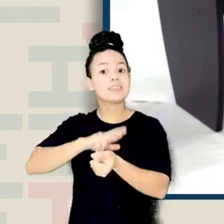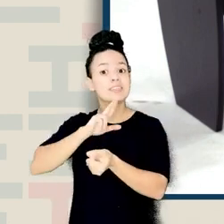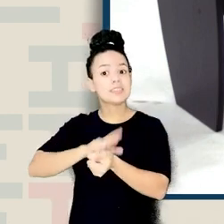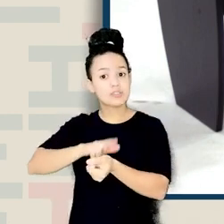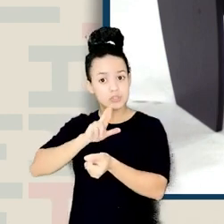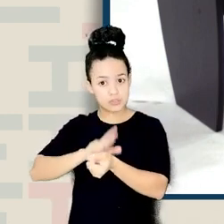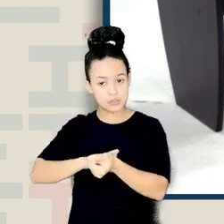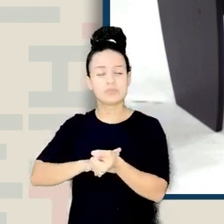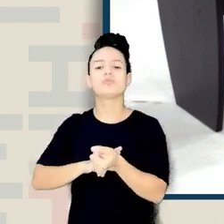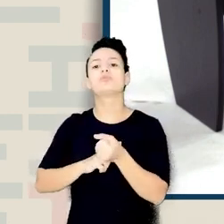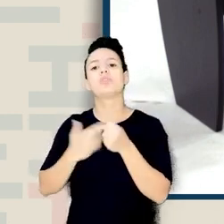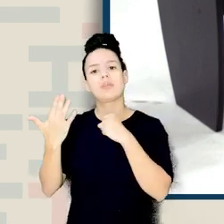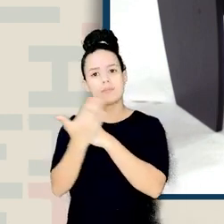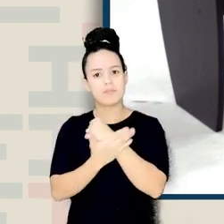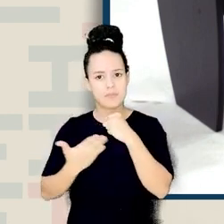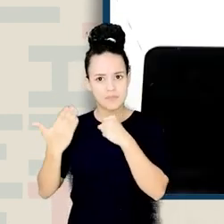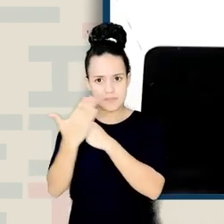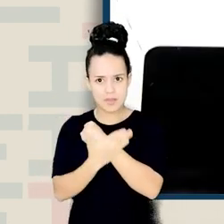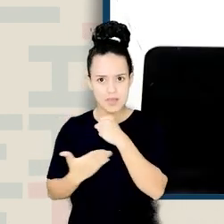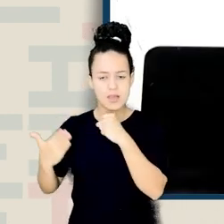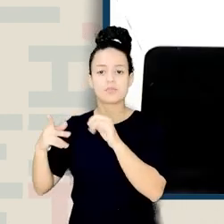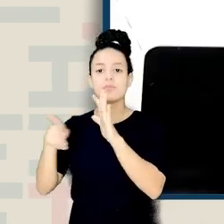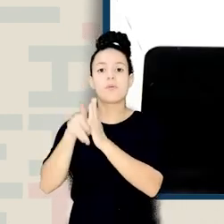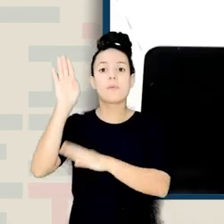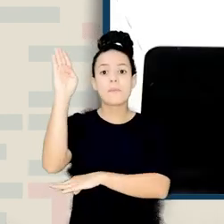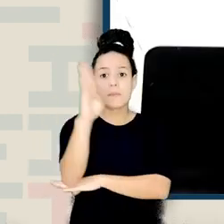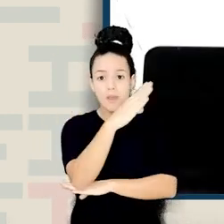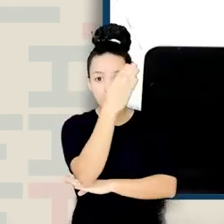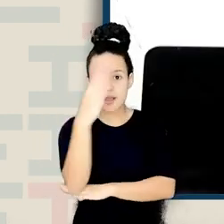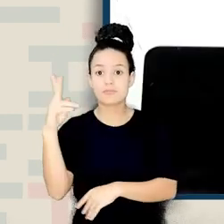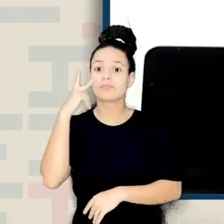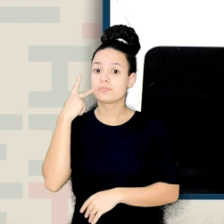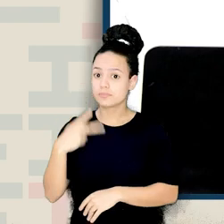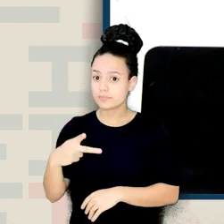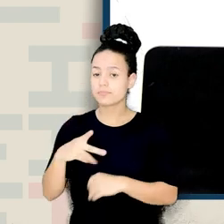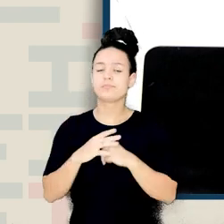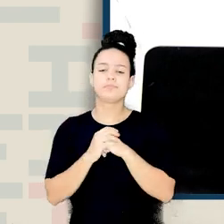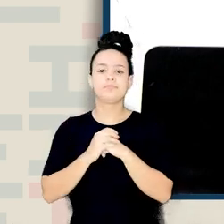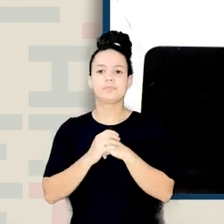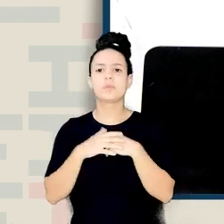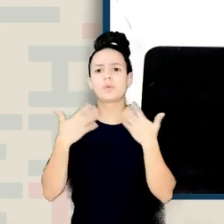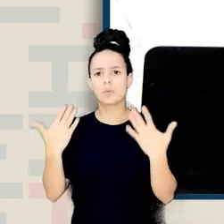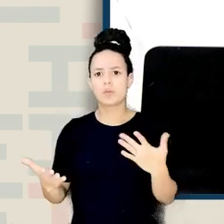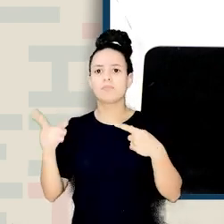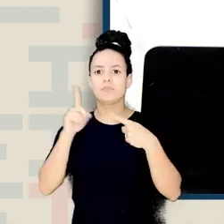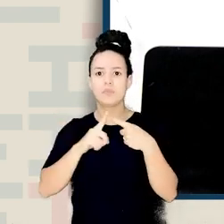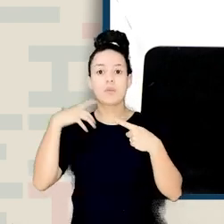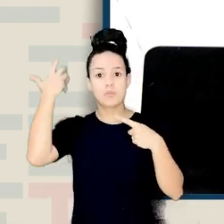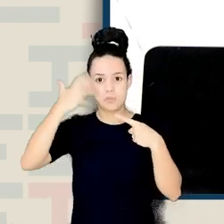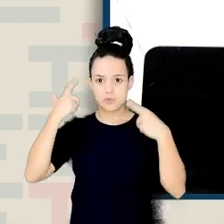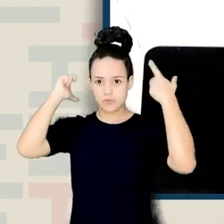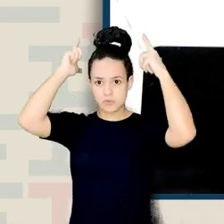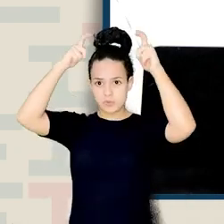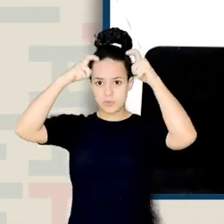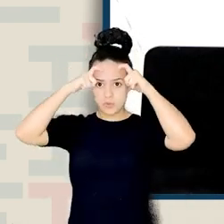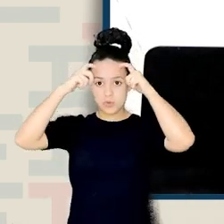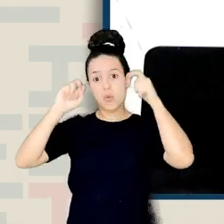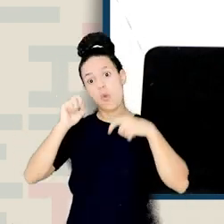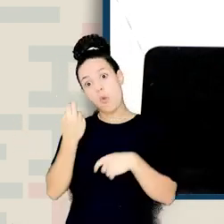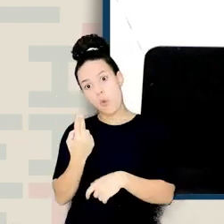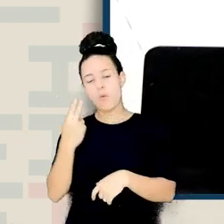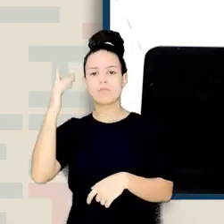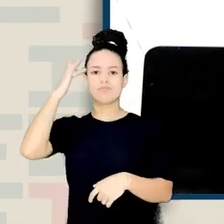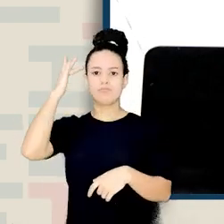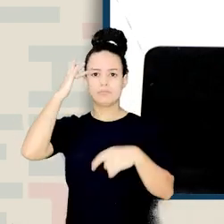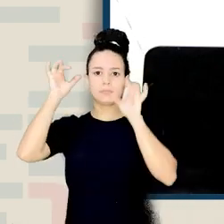que embasam essa costura rítmica do maracatu cearense. Baseada em quê? Nos toques de coroação, ou os toques